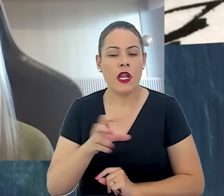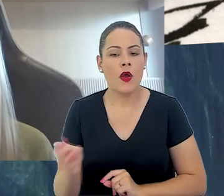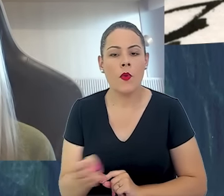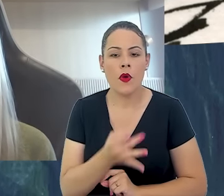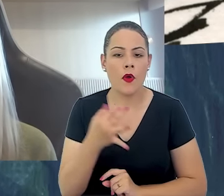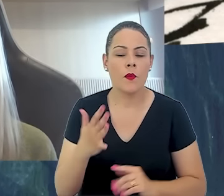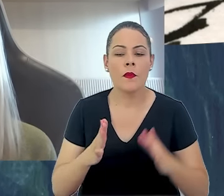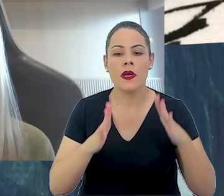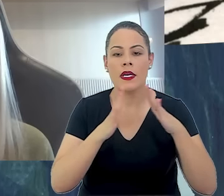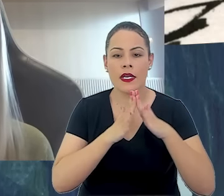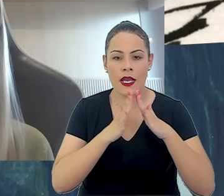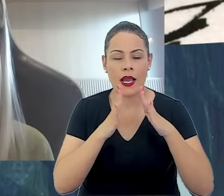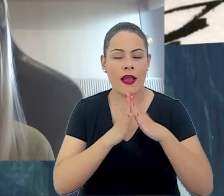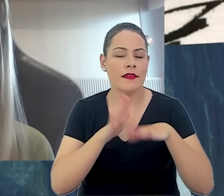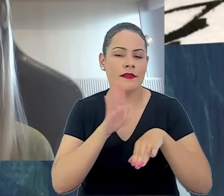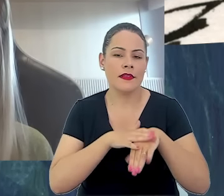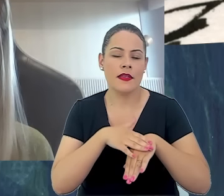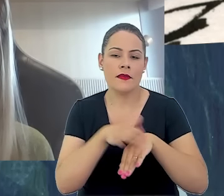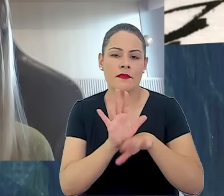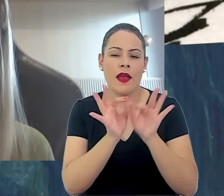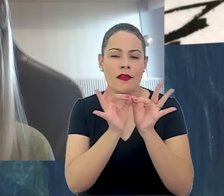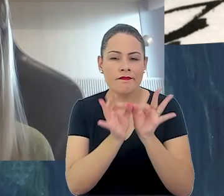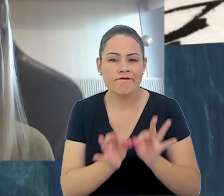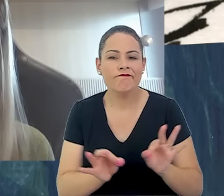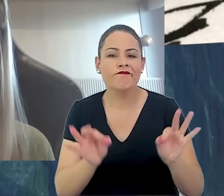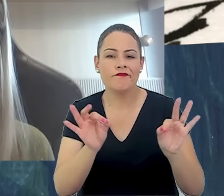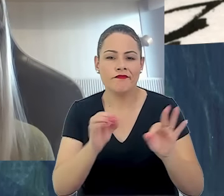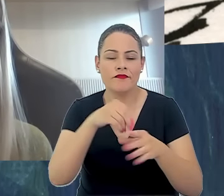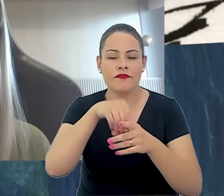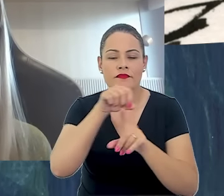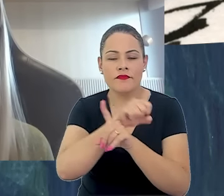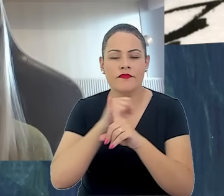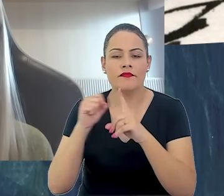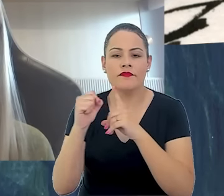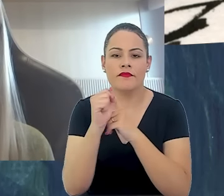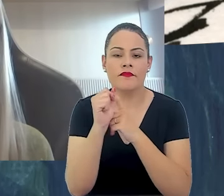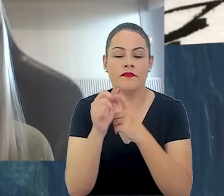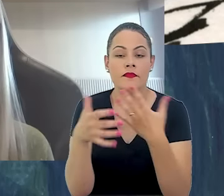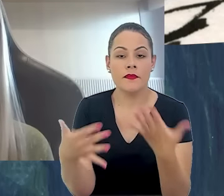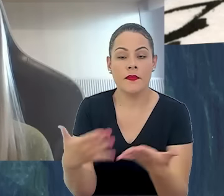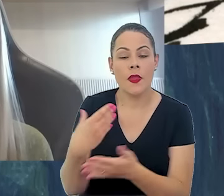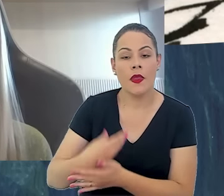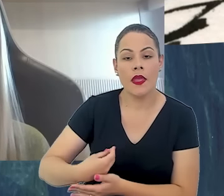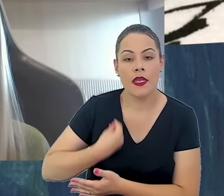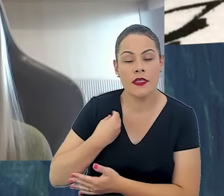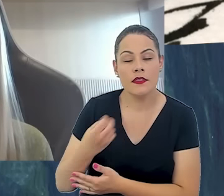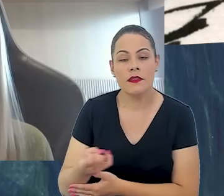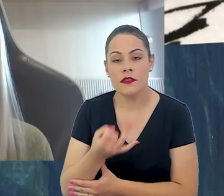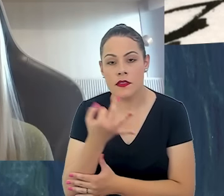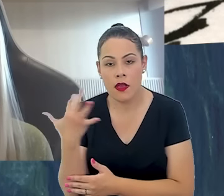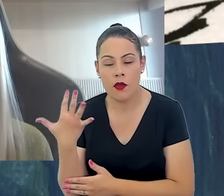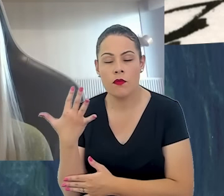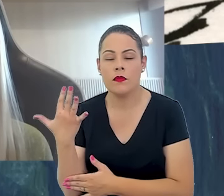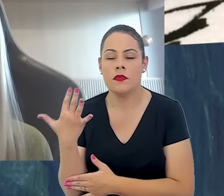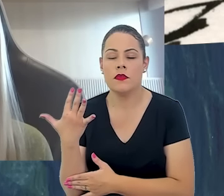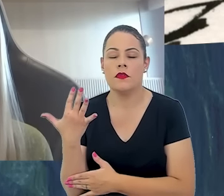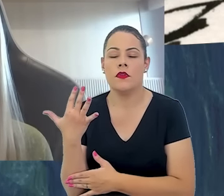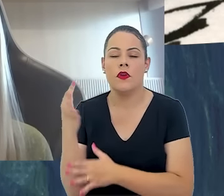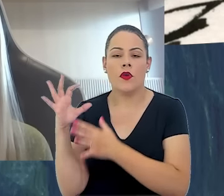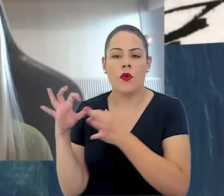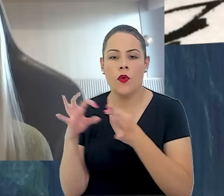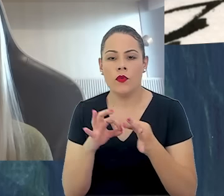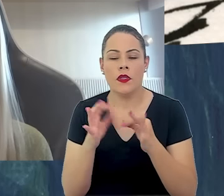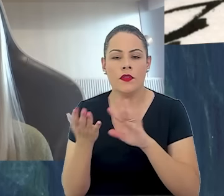os domicílios mais carentes da sociedade. Então, existe um elemento na